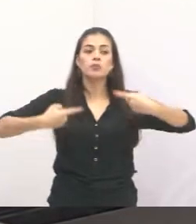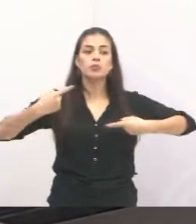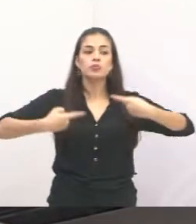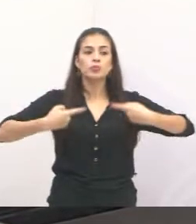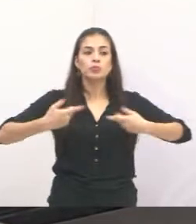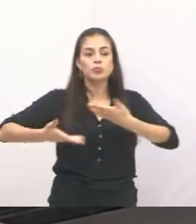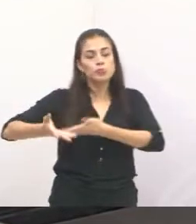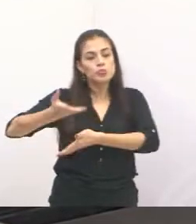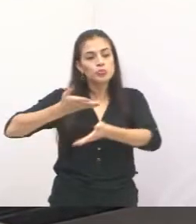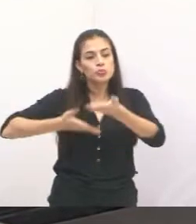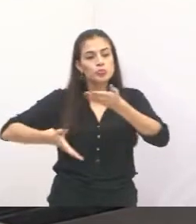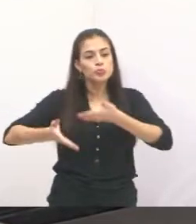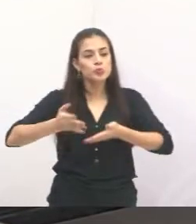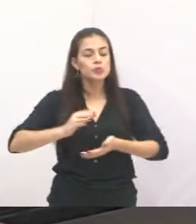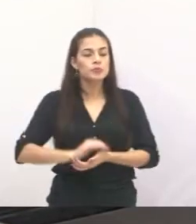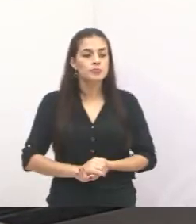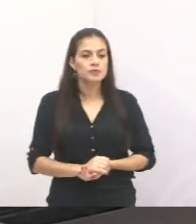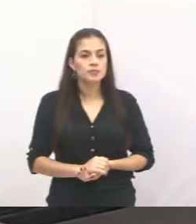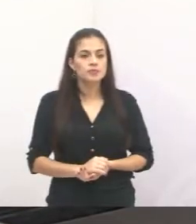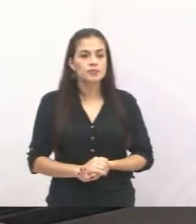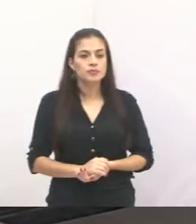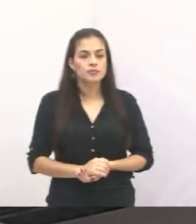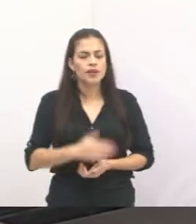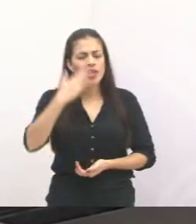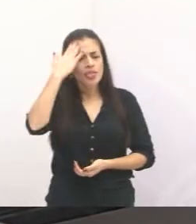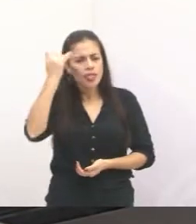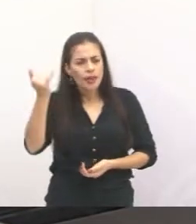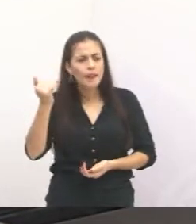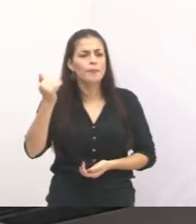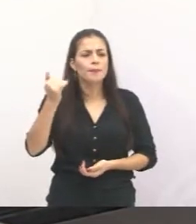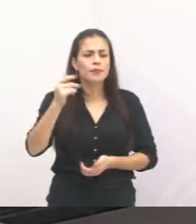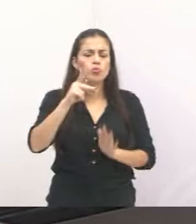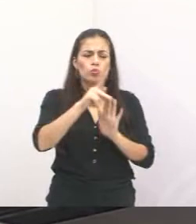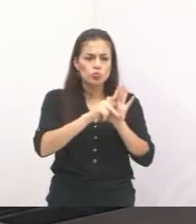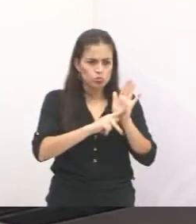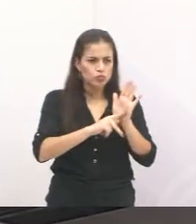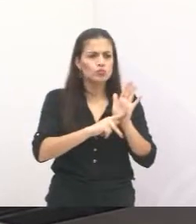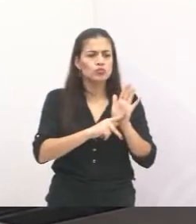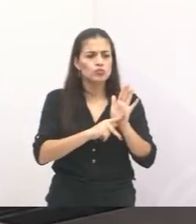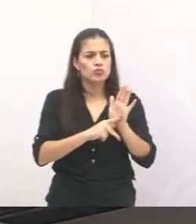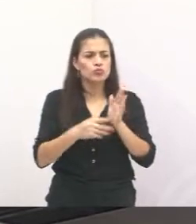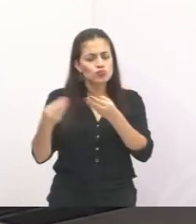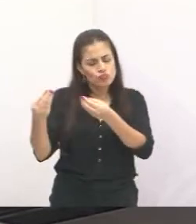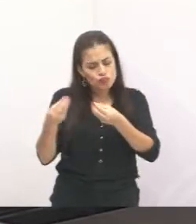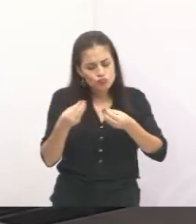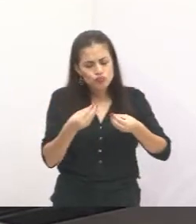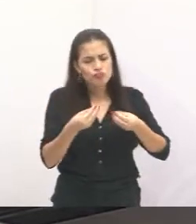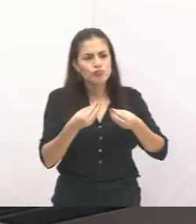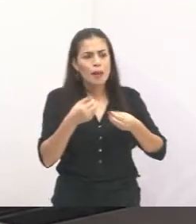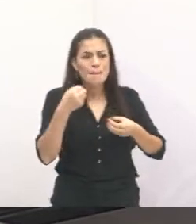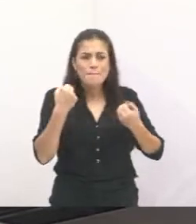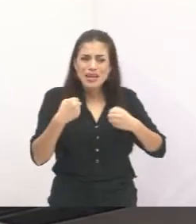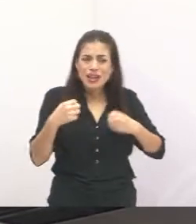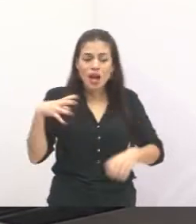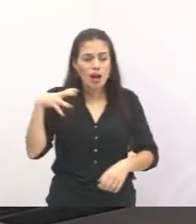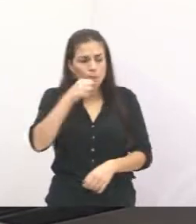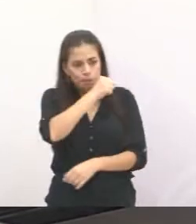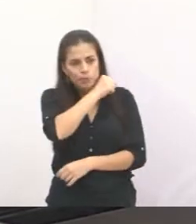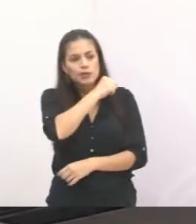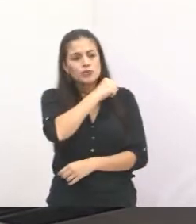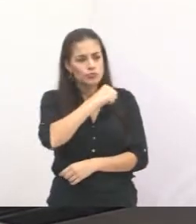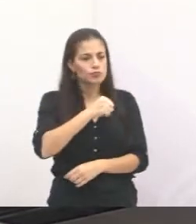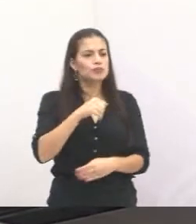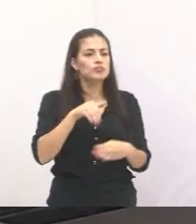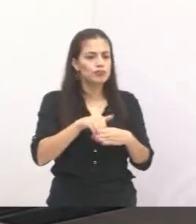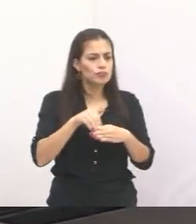pares. Sabemos que esse projeto ele veio de forma a transitar urgente pelas questões